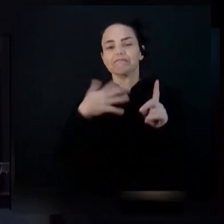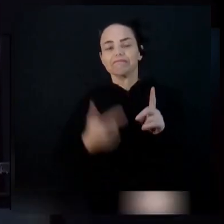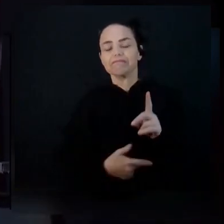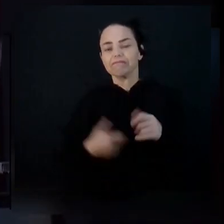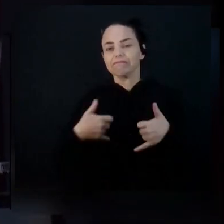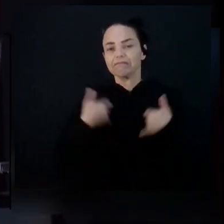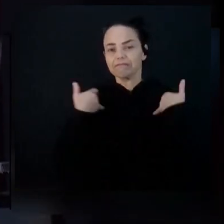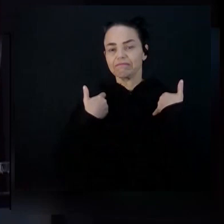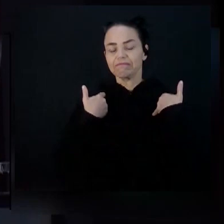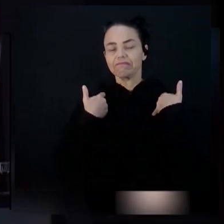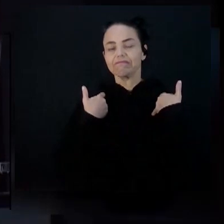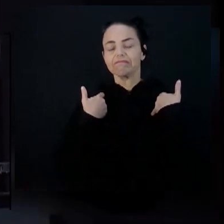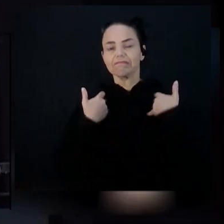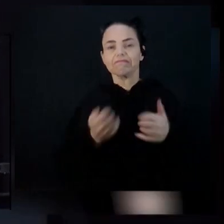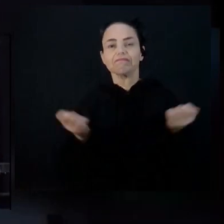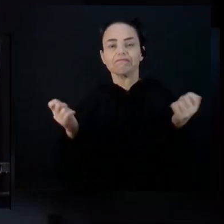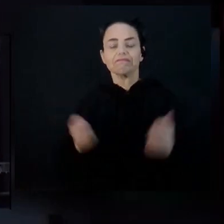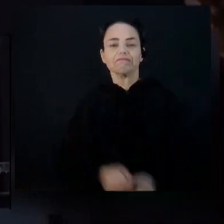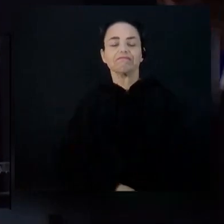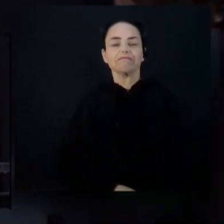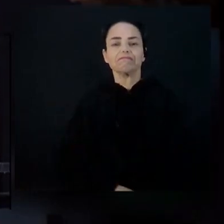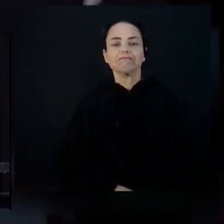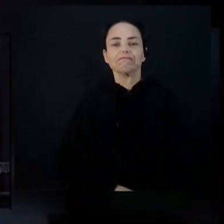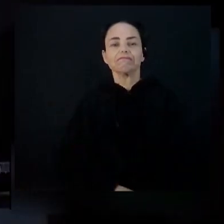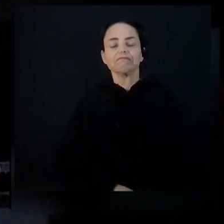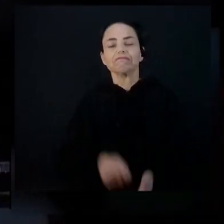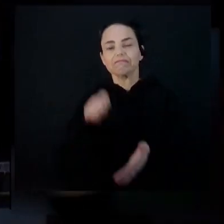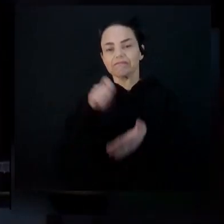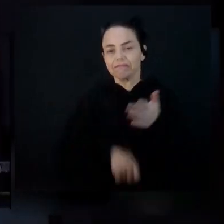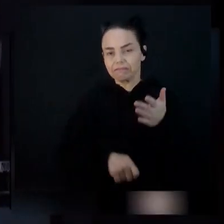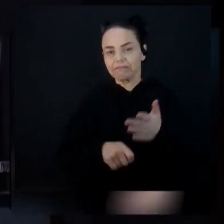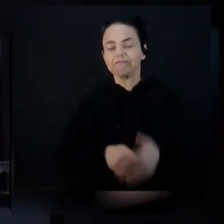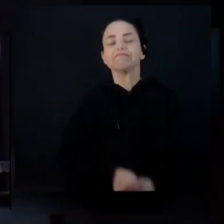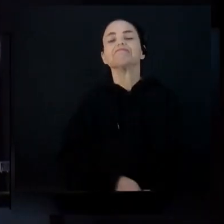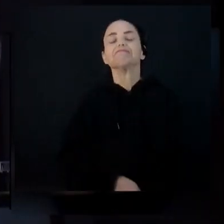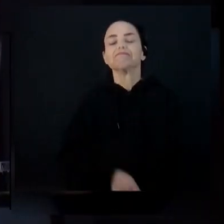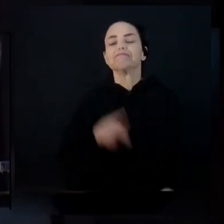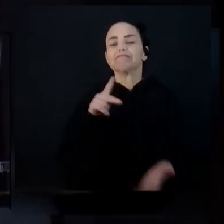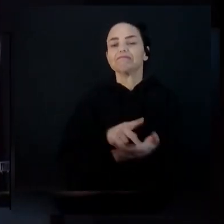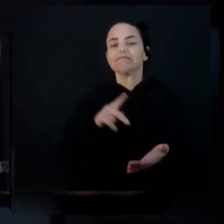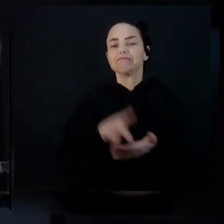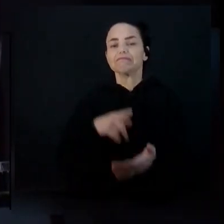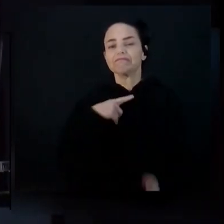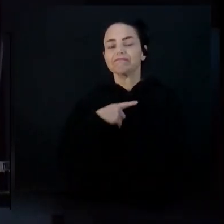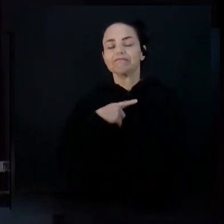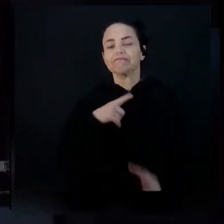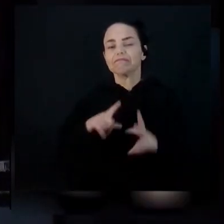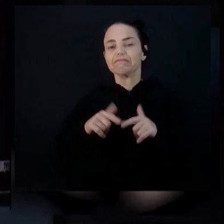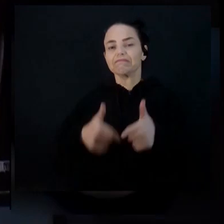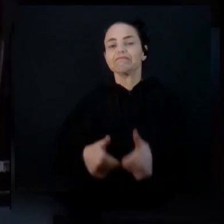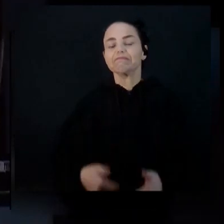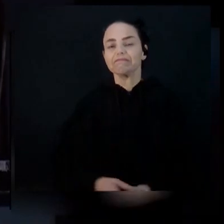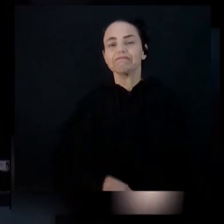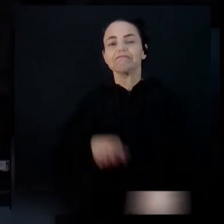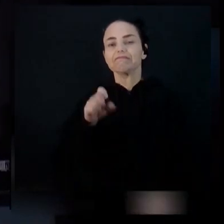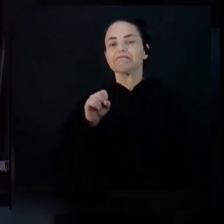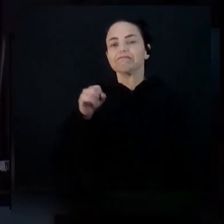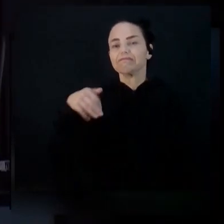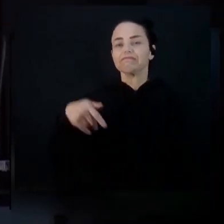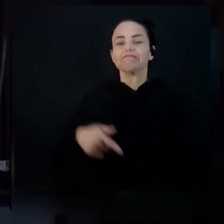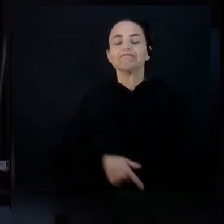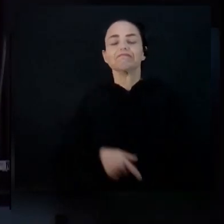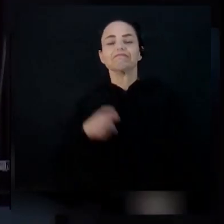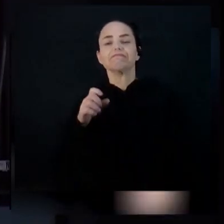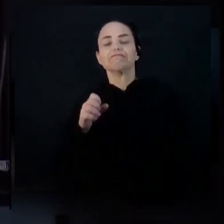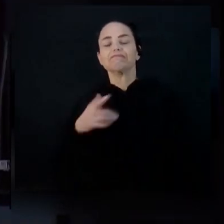porta-voz, de ser quem assinou, mas quem realmente teve a iniciativa foi o Sim Saúde. Parabéns, Edson, por